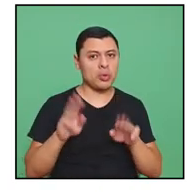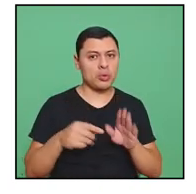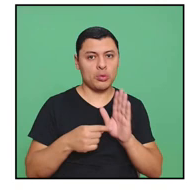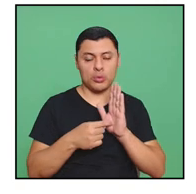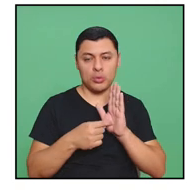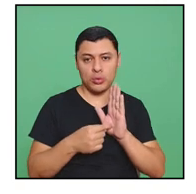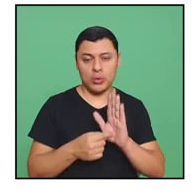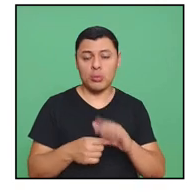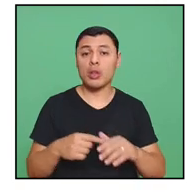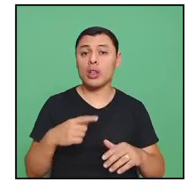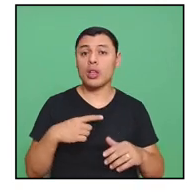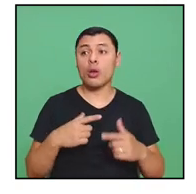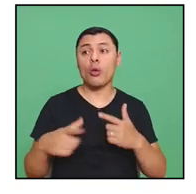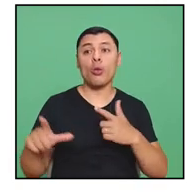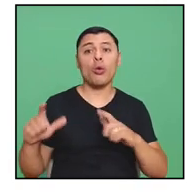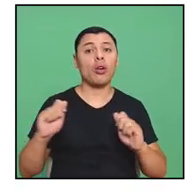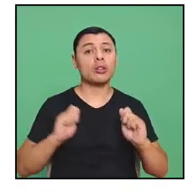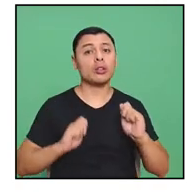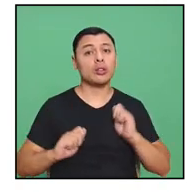que trabalham,